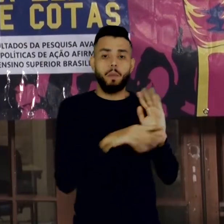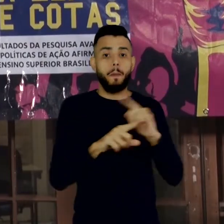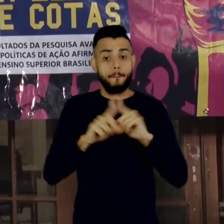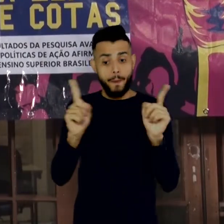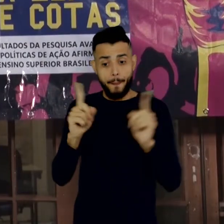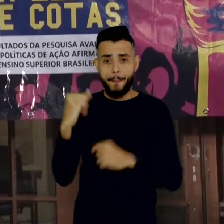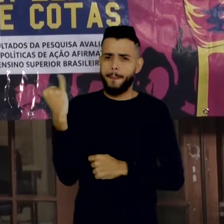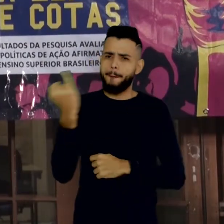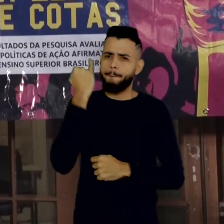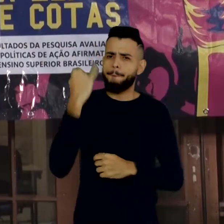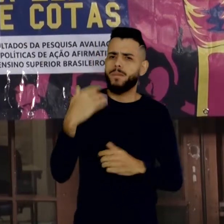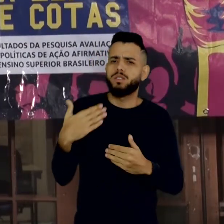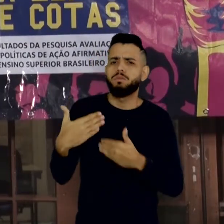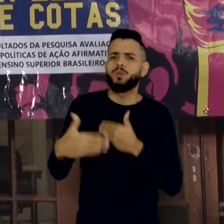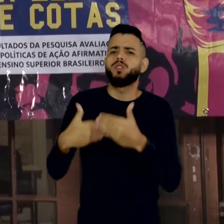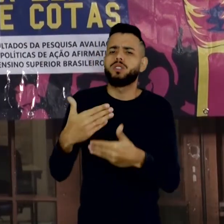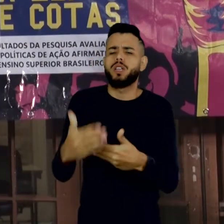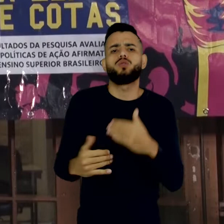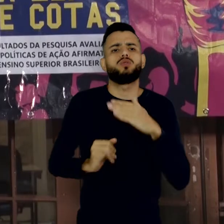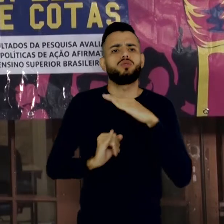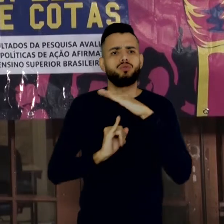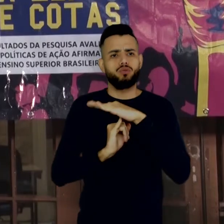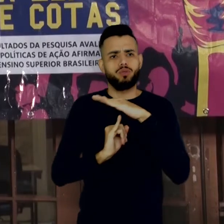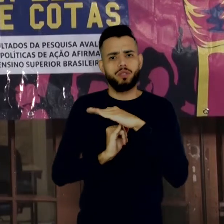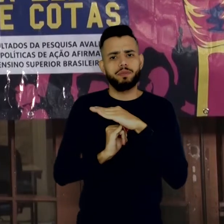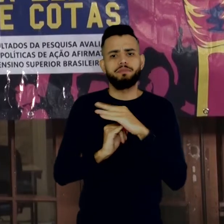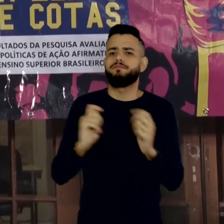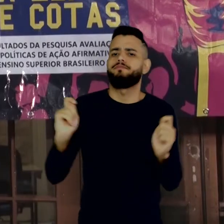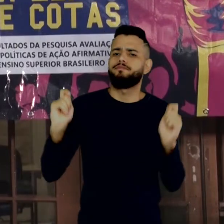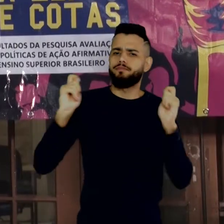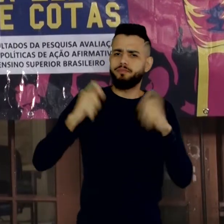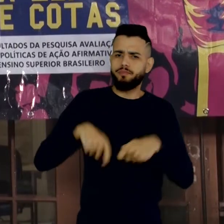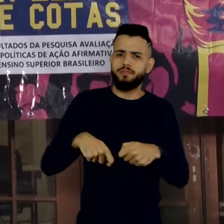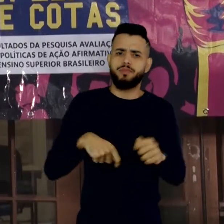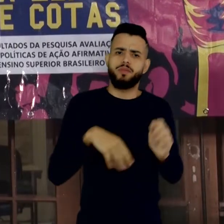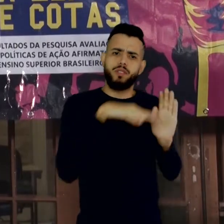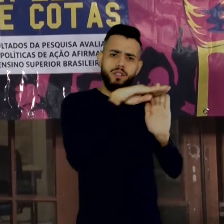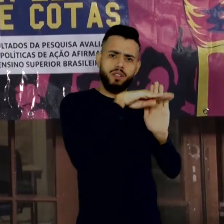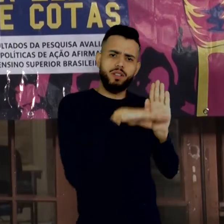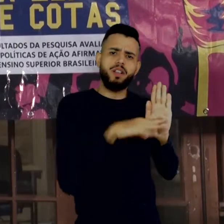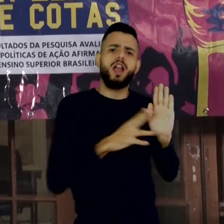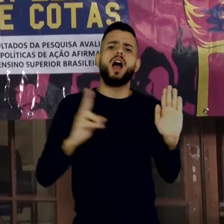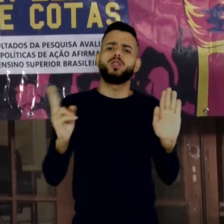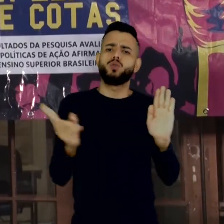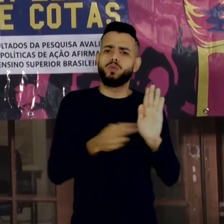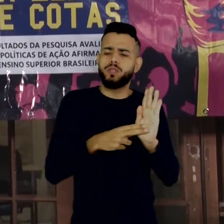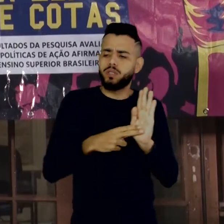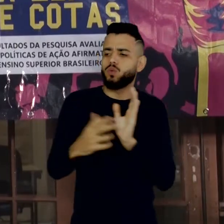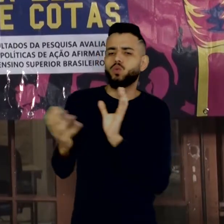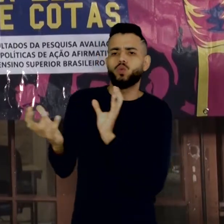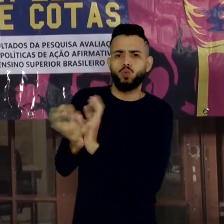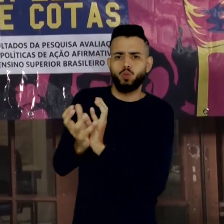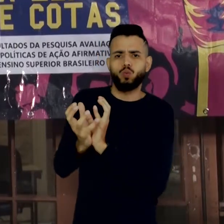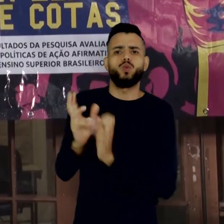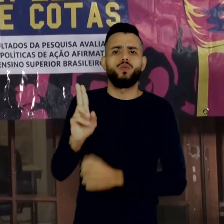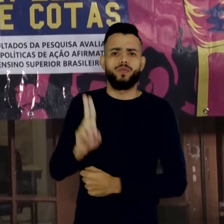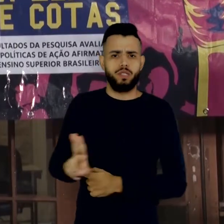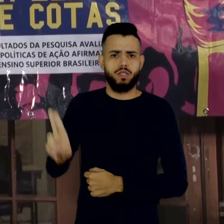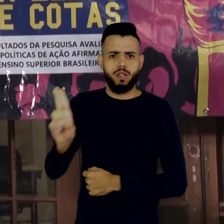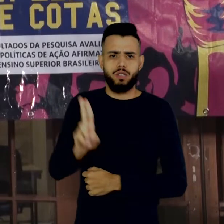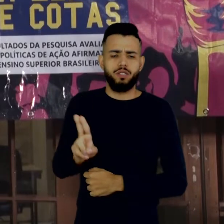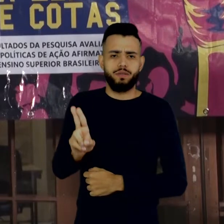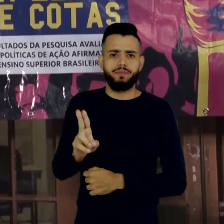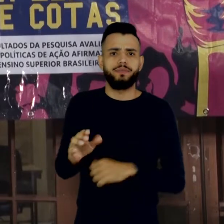importante processos institucionais que possibilitem que a agenda seja assumida pelo conjunto da universidade.